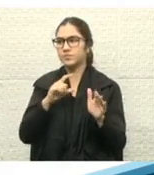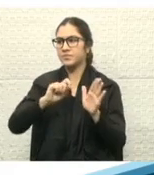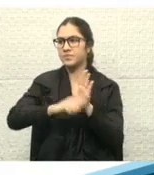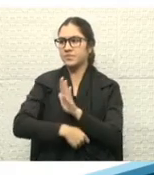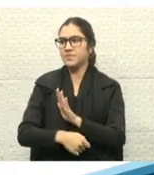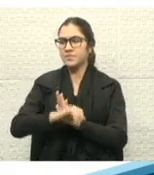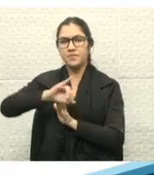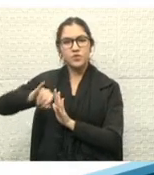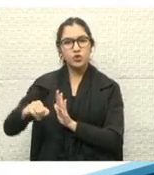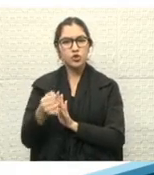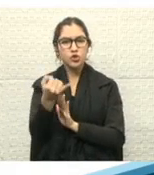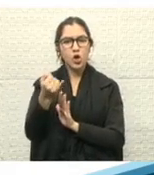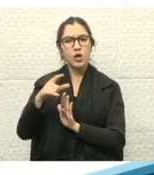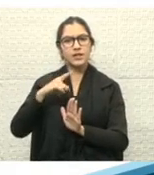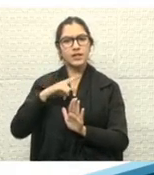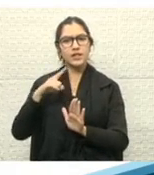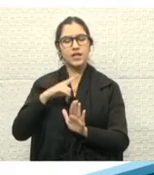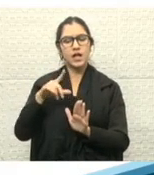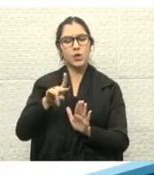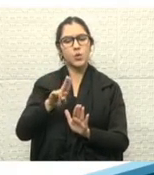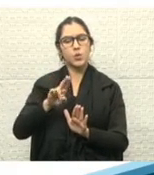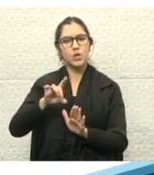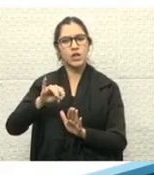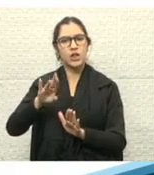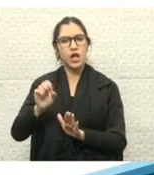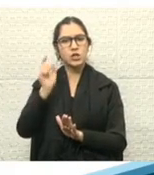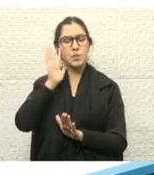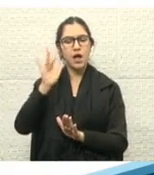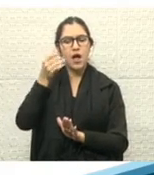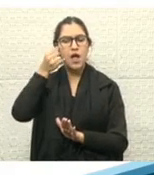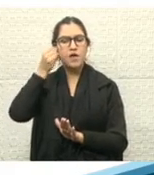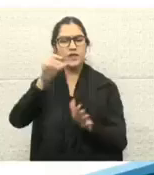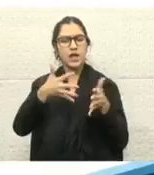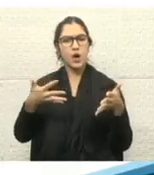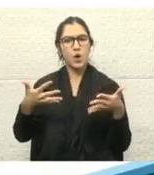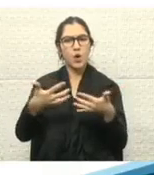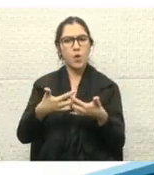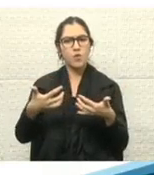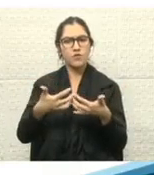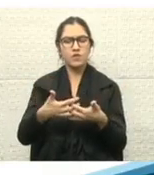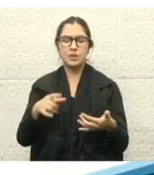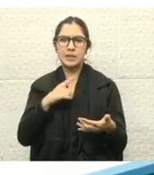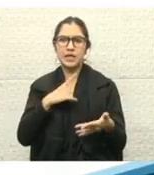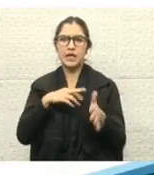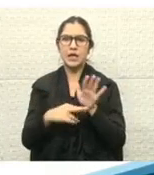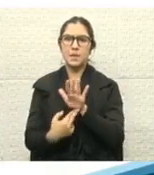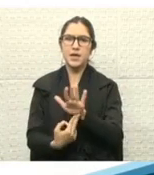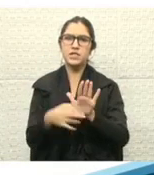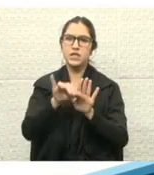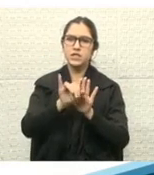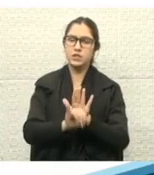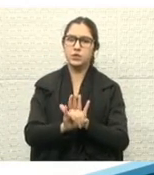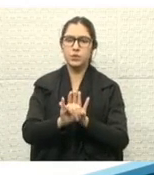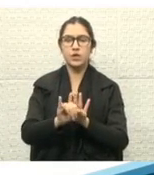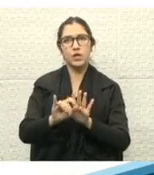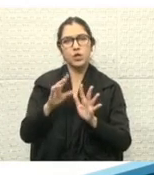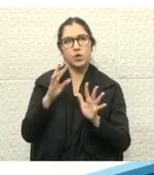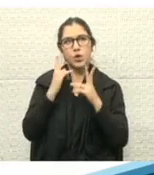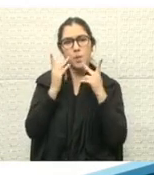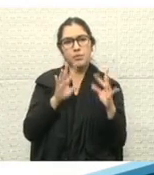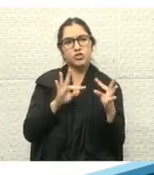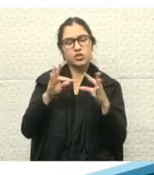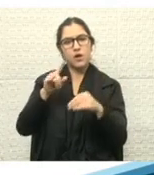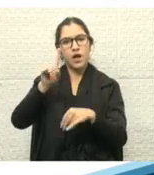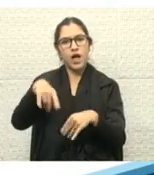notação J para a unidade imaginária, para evitar conflitos com a representação I, que em geral